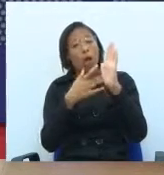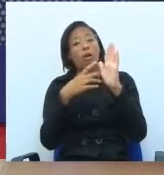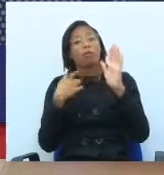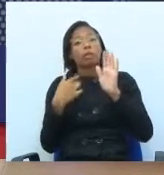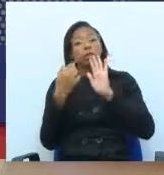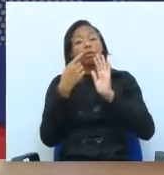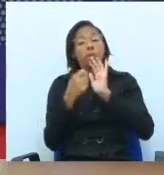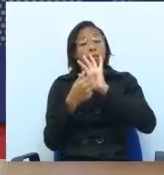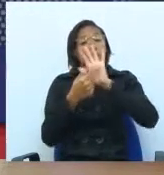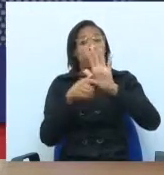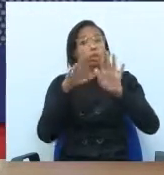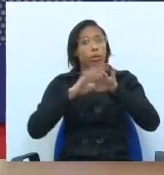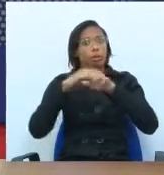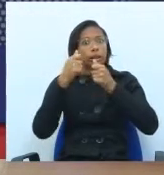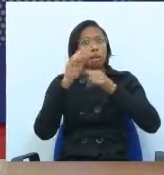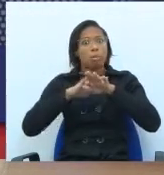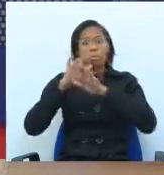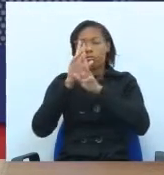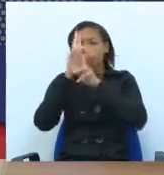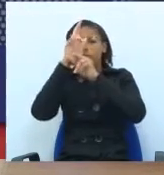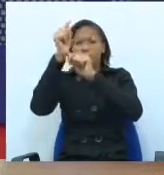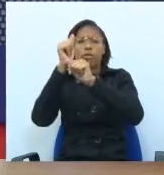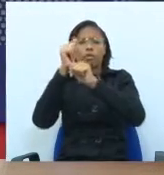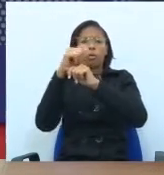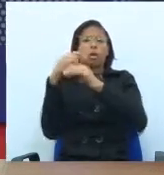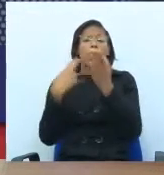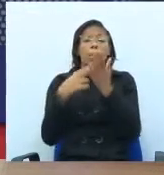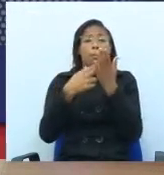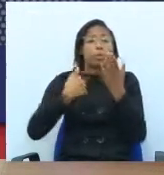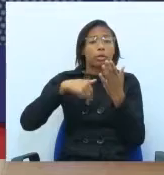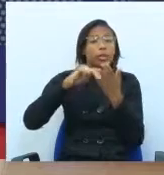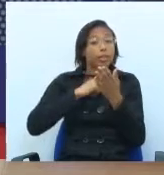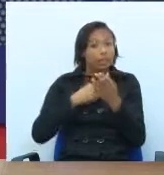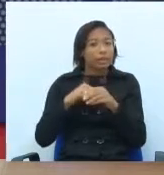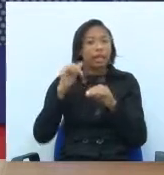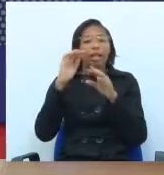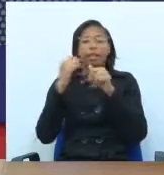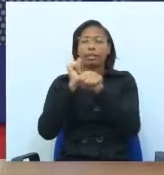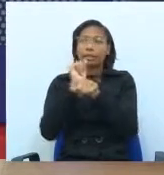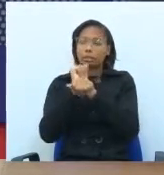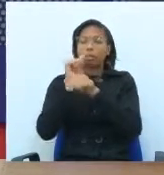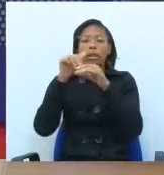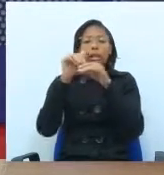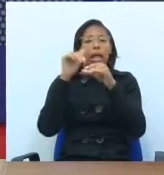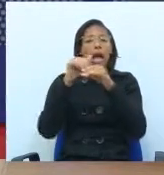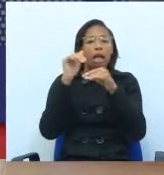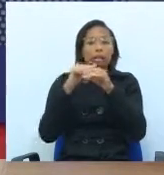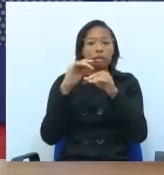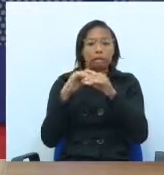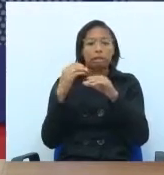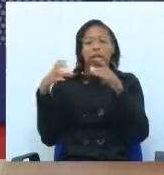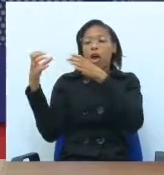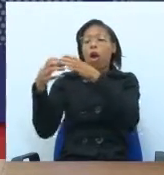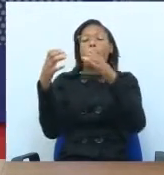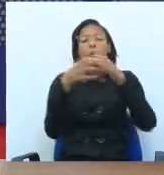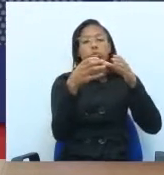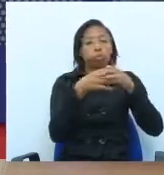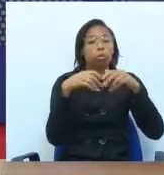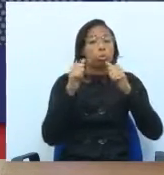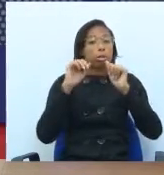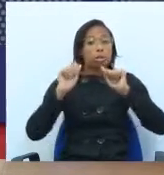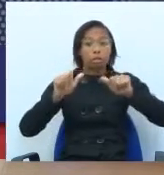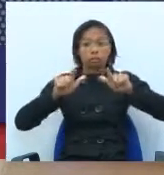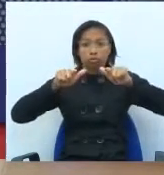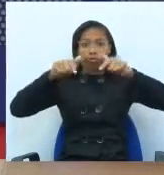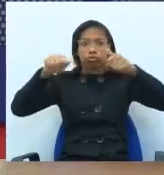ainda com mais força, por mais que você tenha peso eleitoral, e obviamente que isso vai exigir esforço de